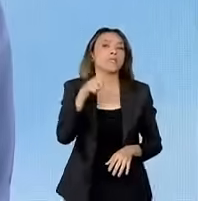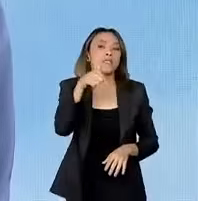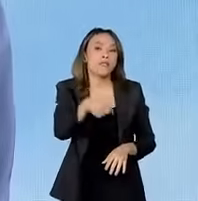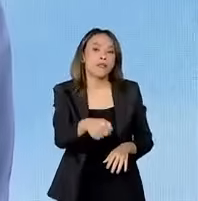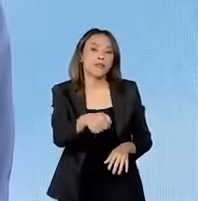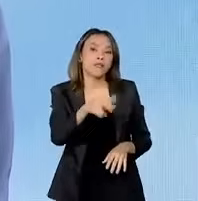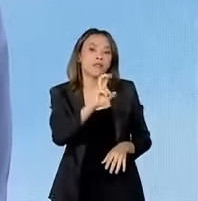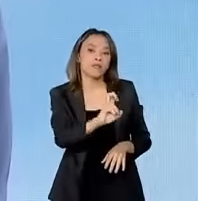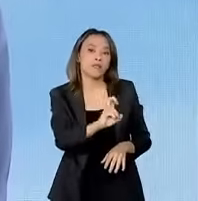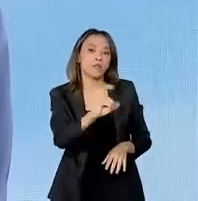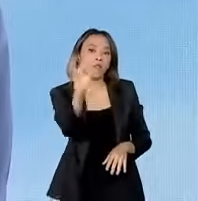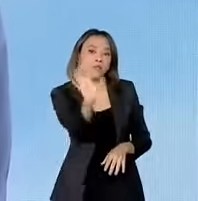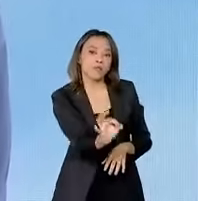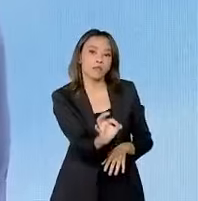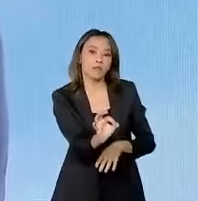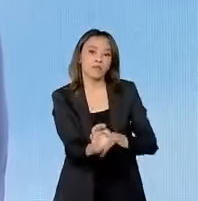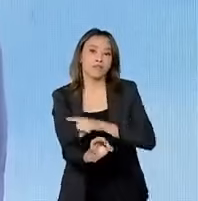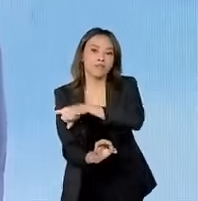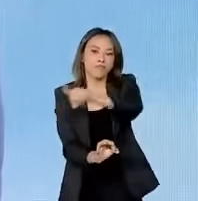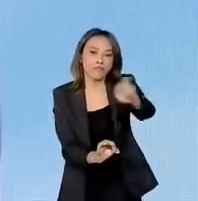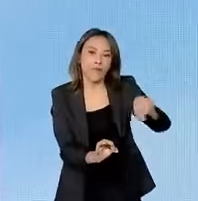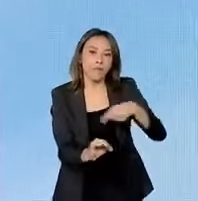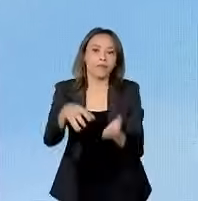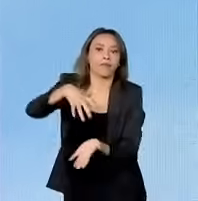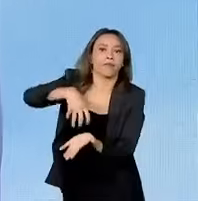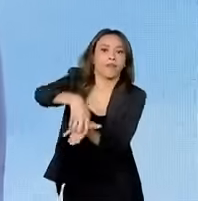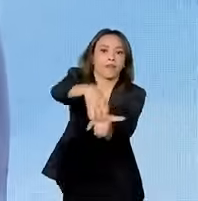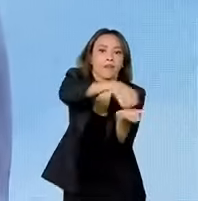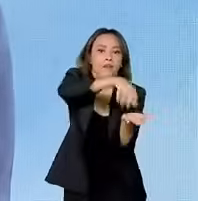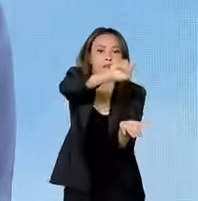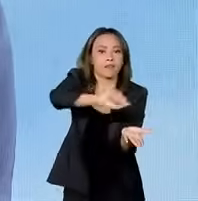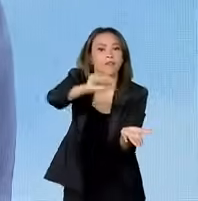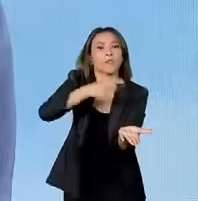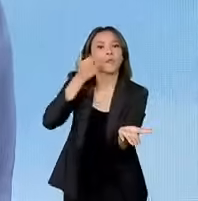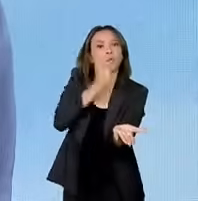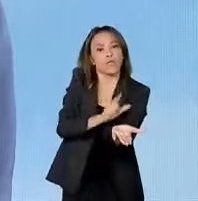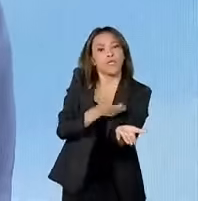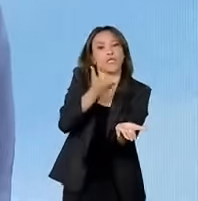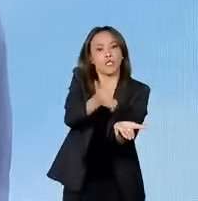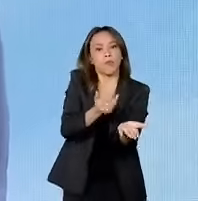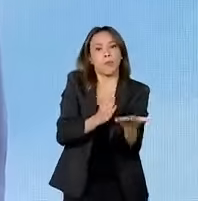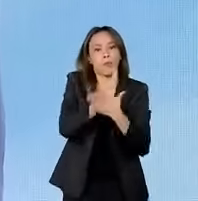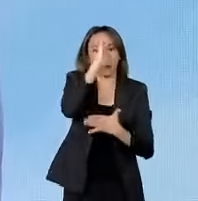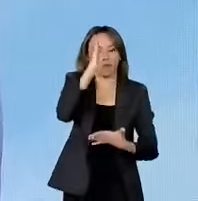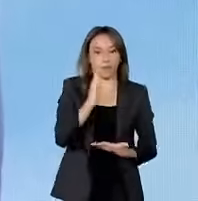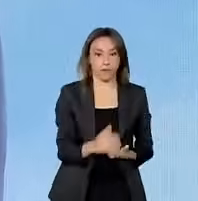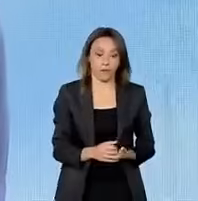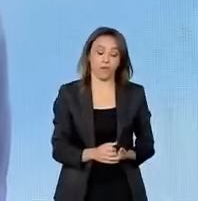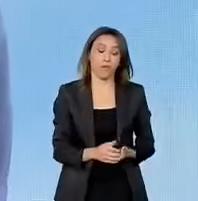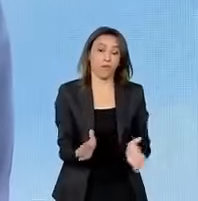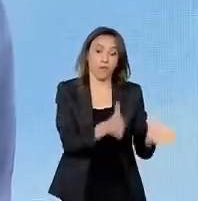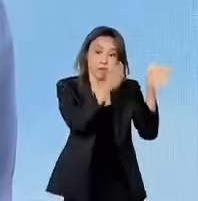75% das entidades do Minha Casa, Minha Vida Entidades, e atendeu